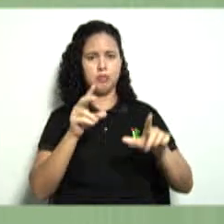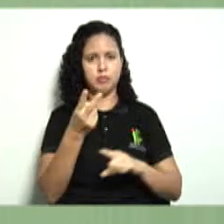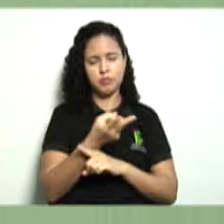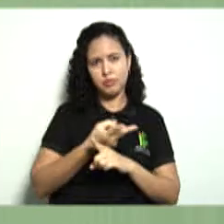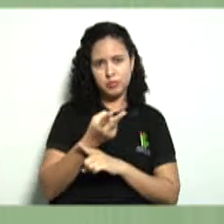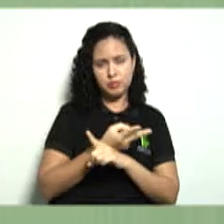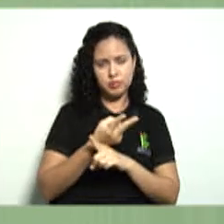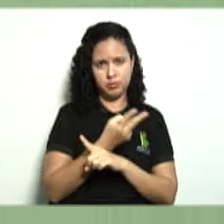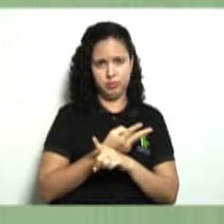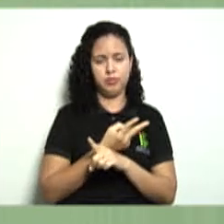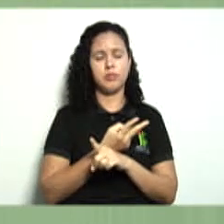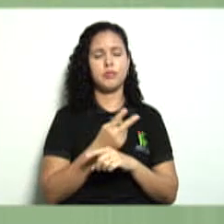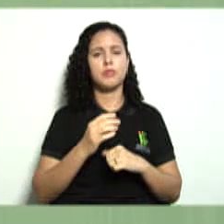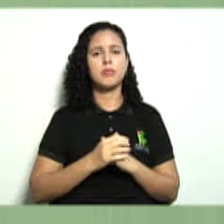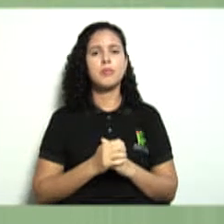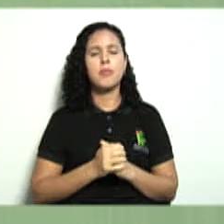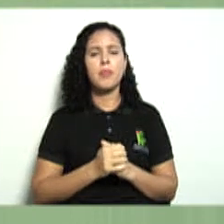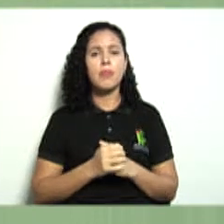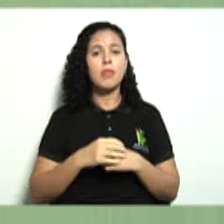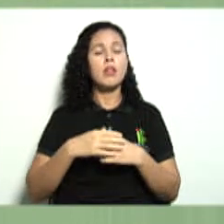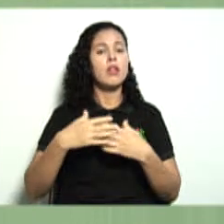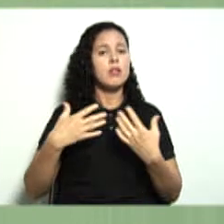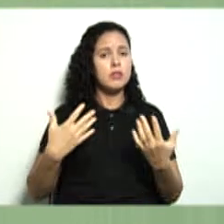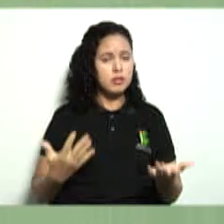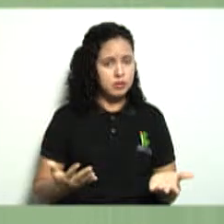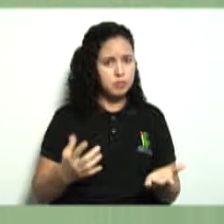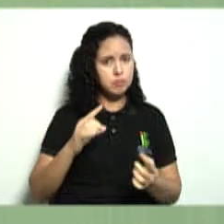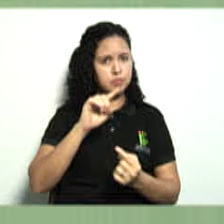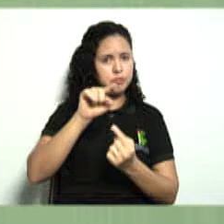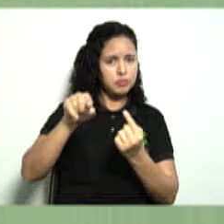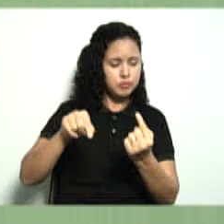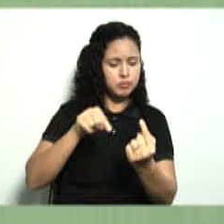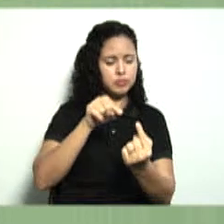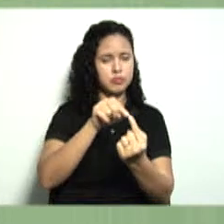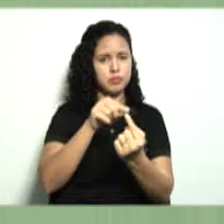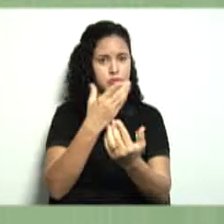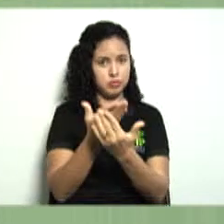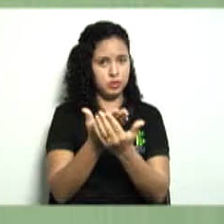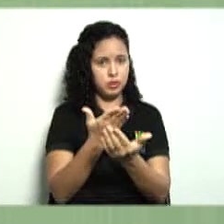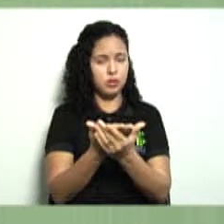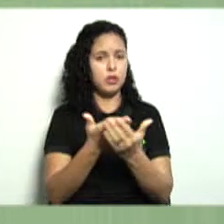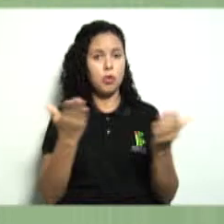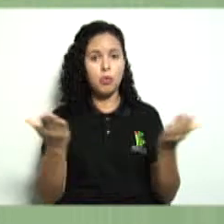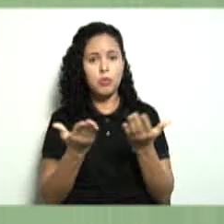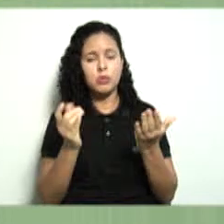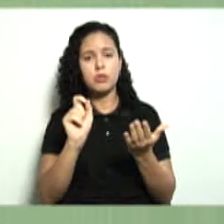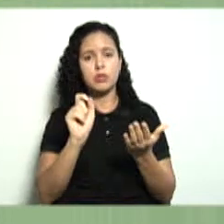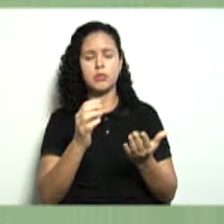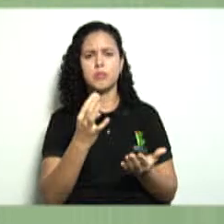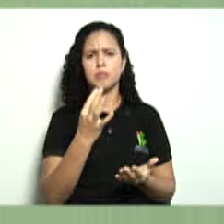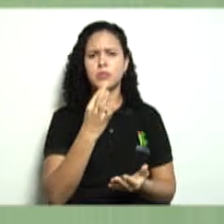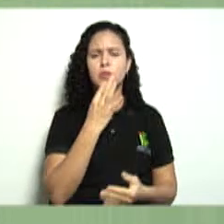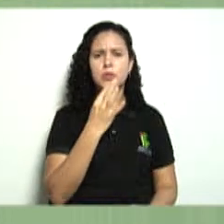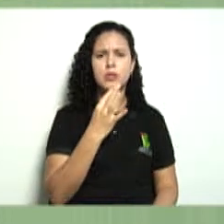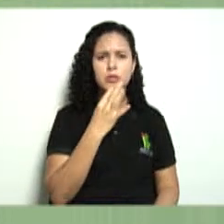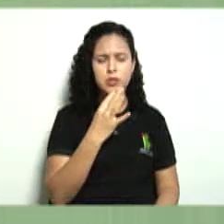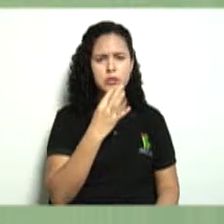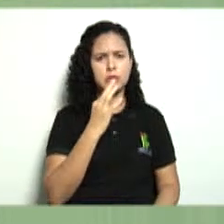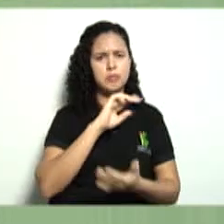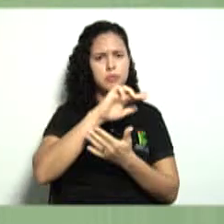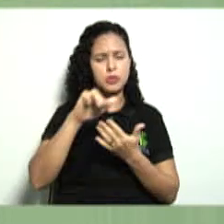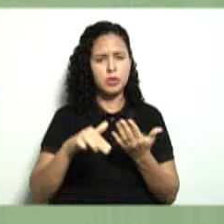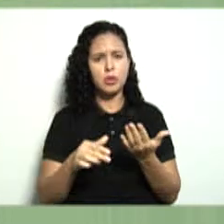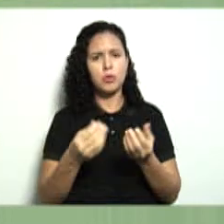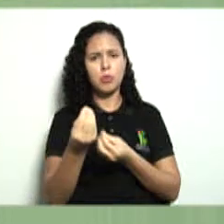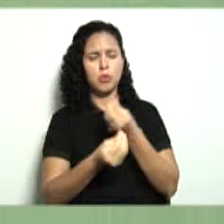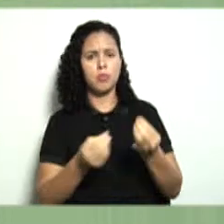de apresentação. Então, assim, o objetivo da teleaula de hoje vai ser o quê? Reconhecer o funcionamento de